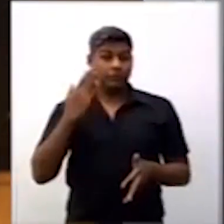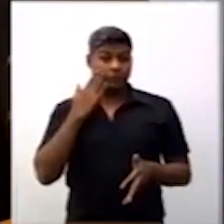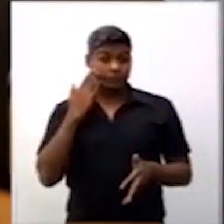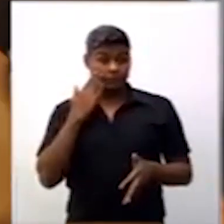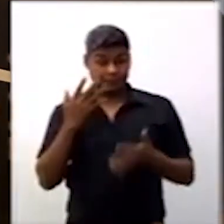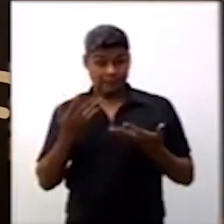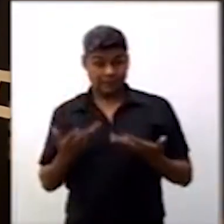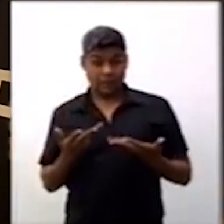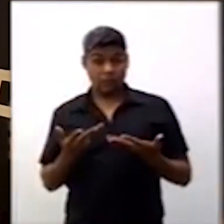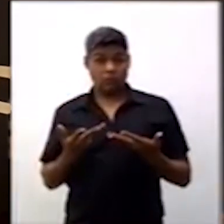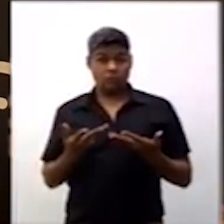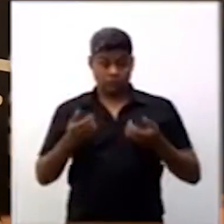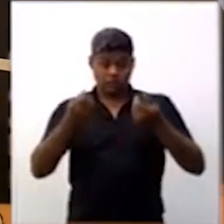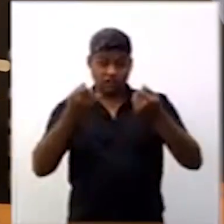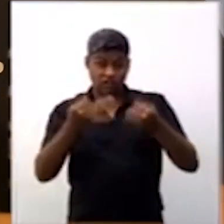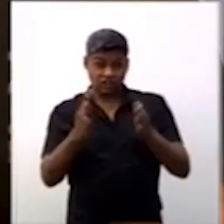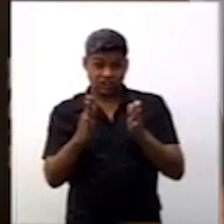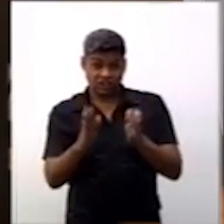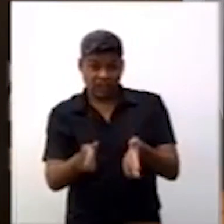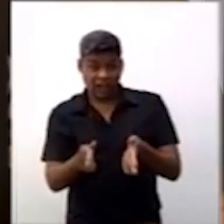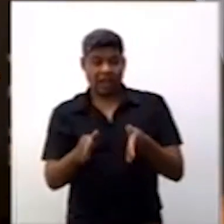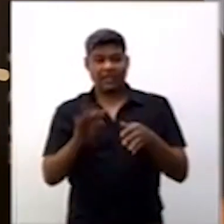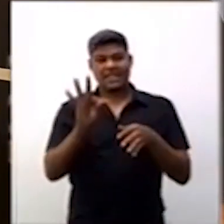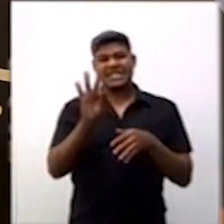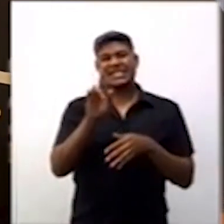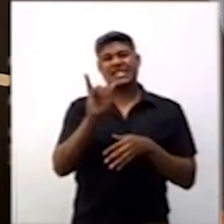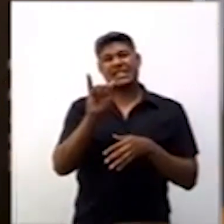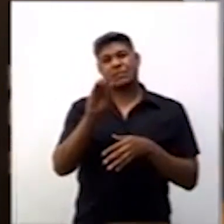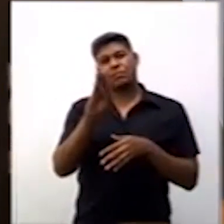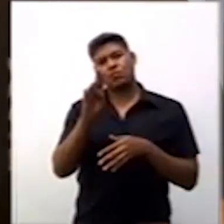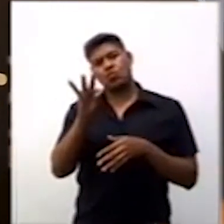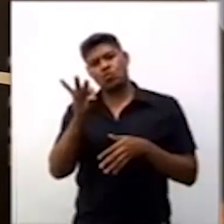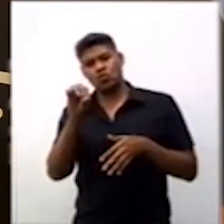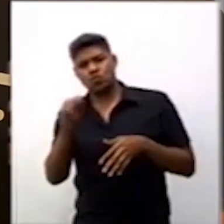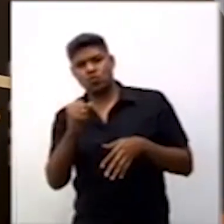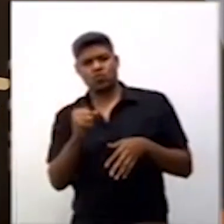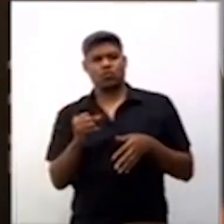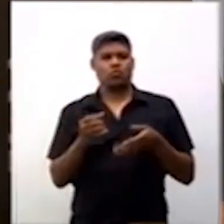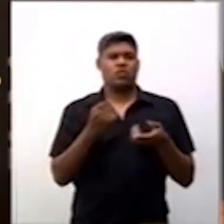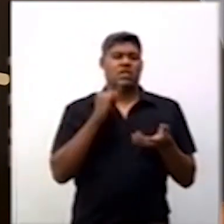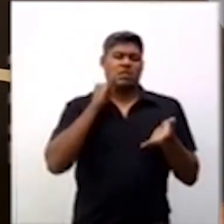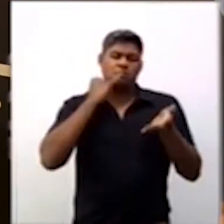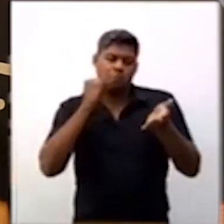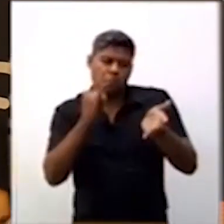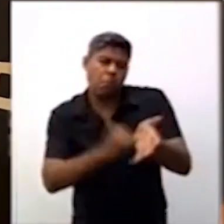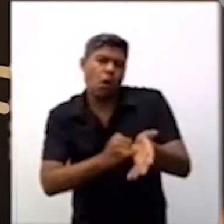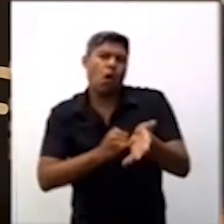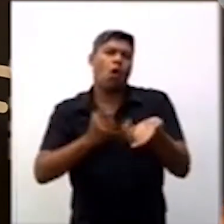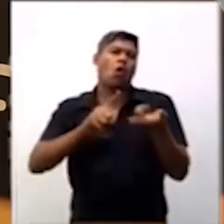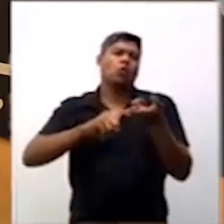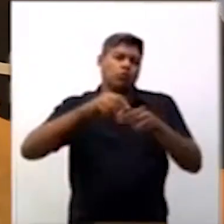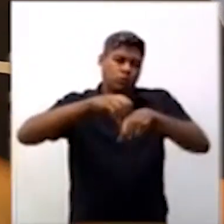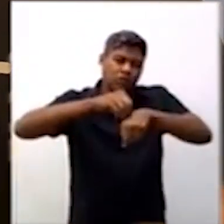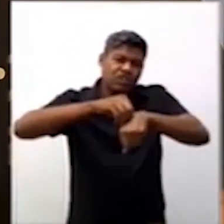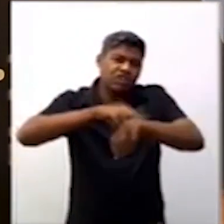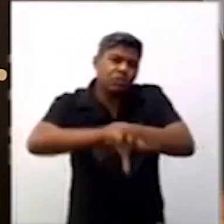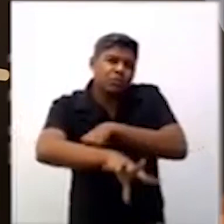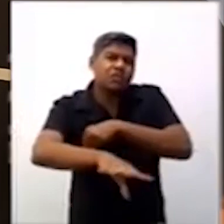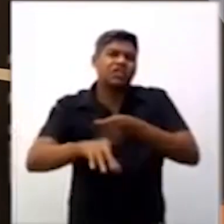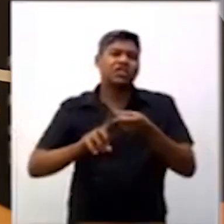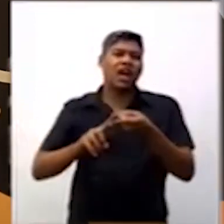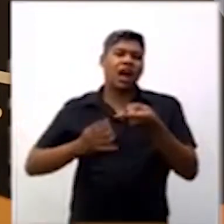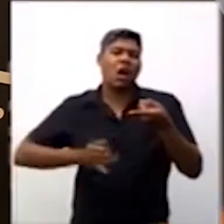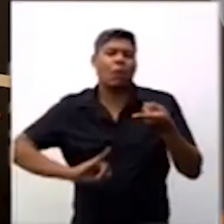daí, como eu disse antes, colocando tributo, colocando encargo, colocando imposto, de distribuição, de